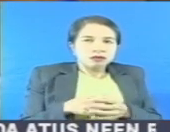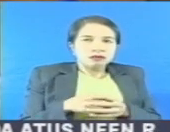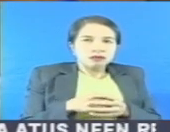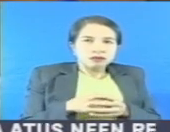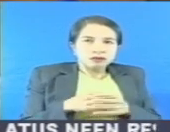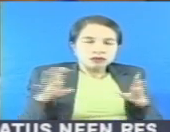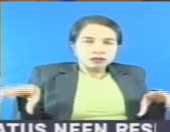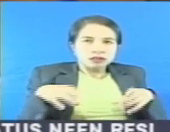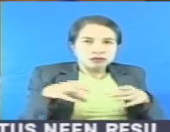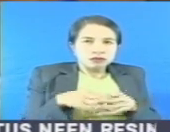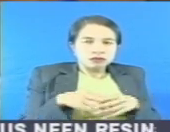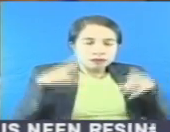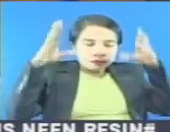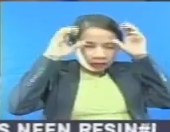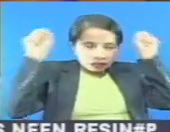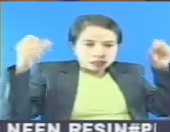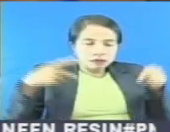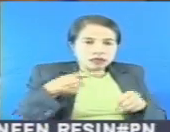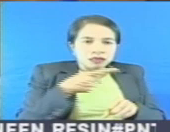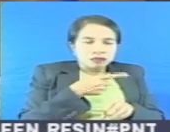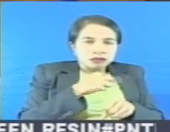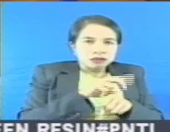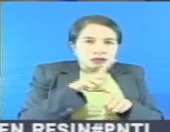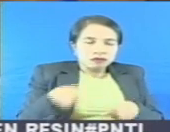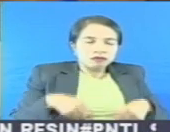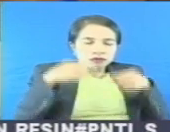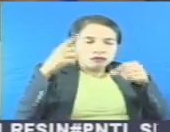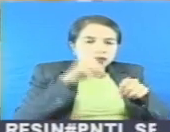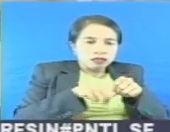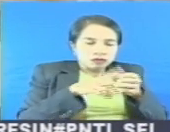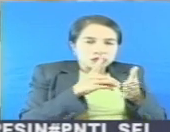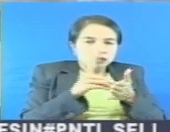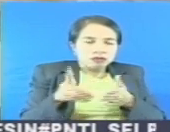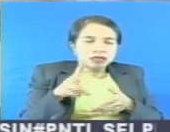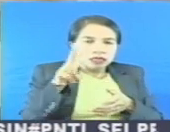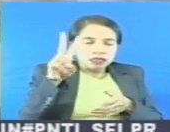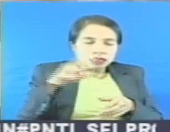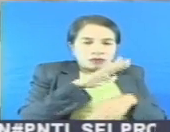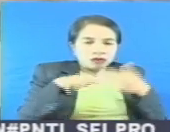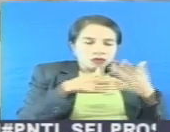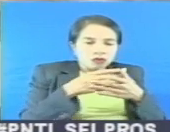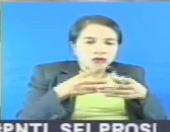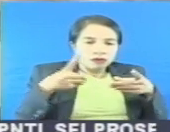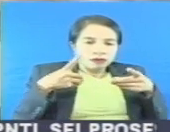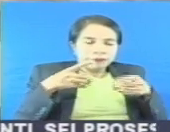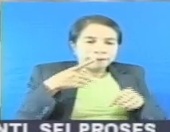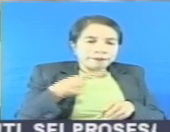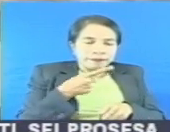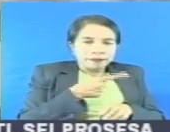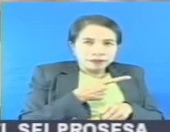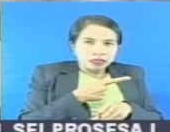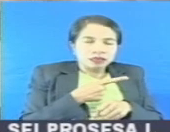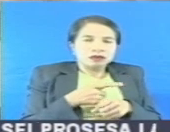Presidente do Parlamento Nacional, Aniceto Guterres, foi tempo semana ida, ba bancadas parlamentares ato apresenta, candidato foi,